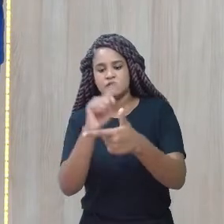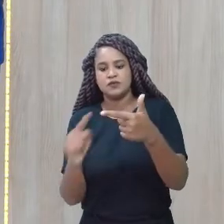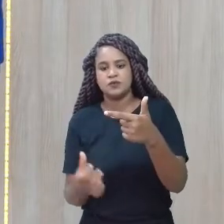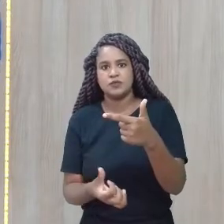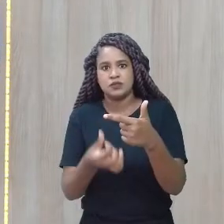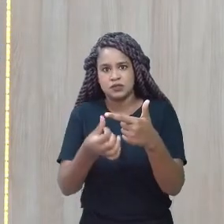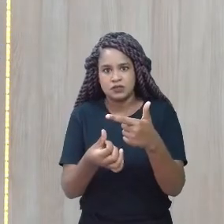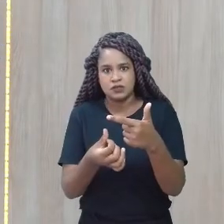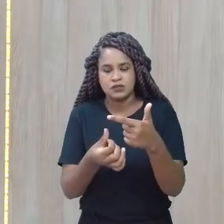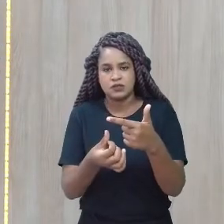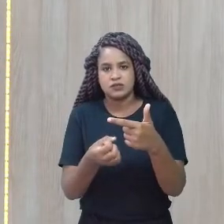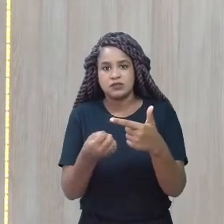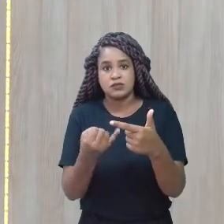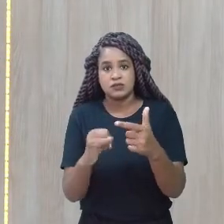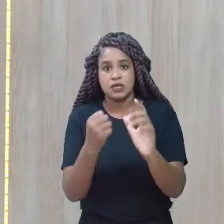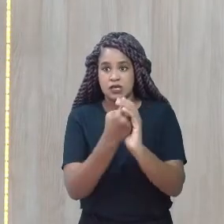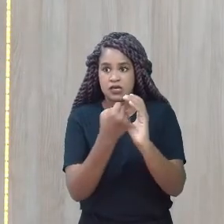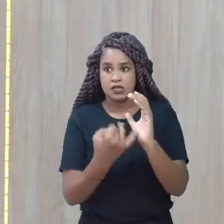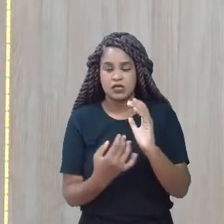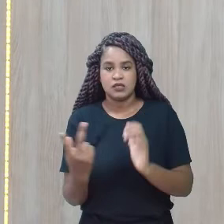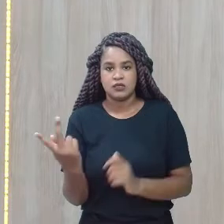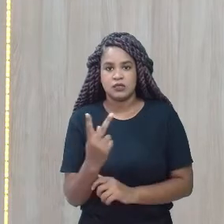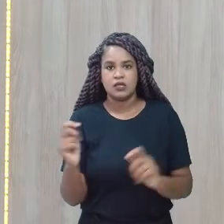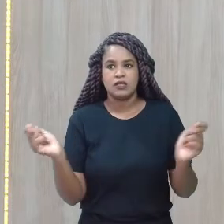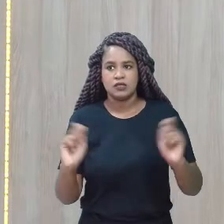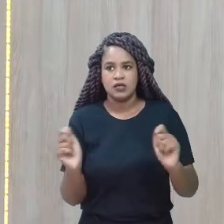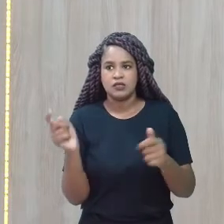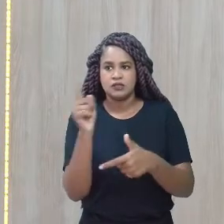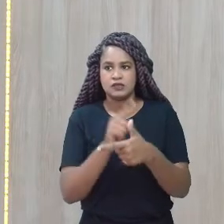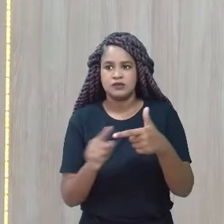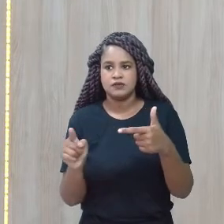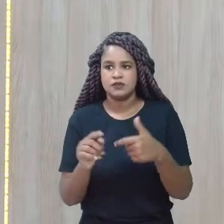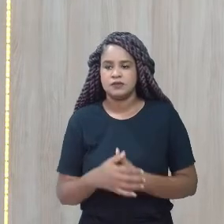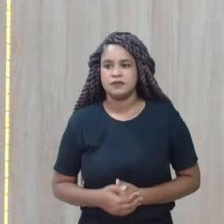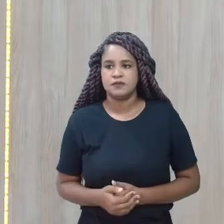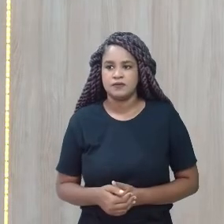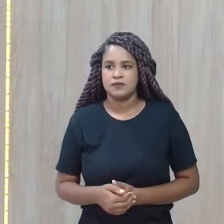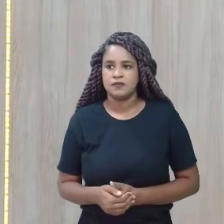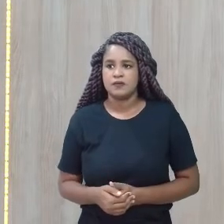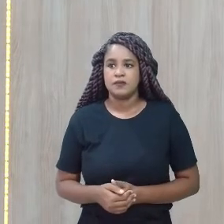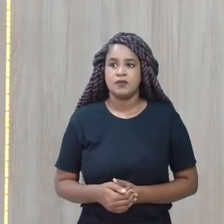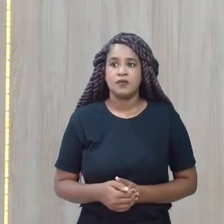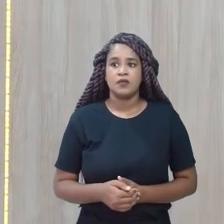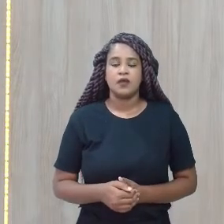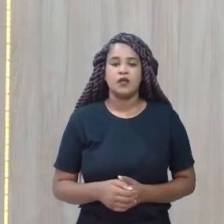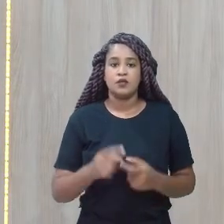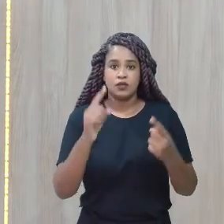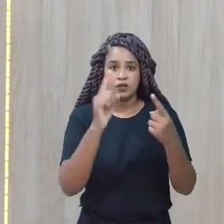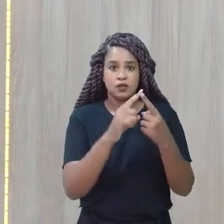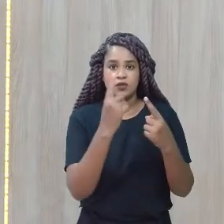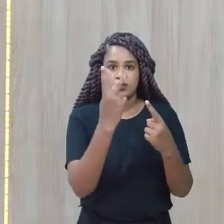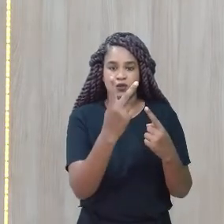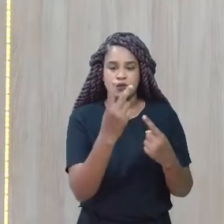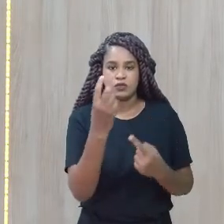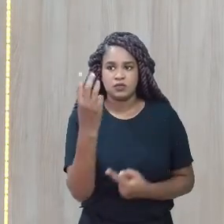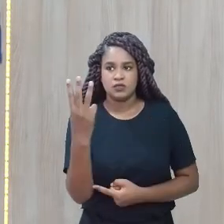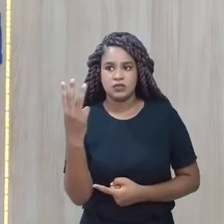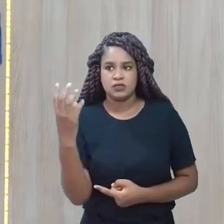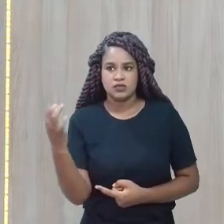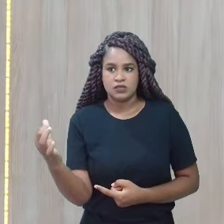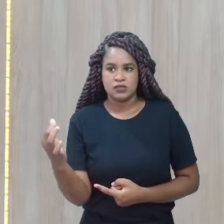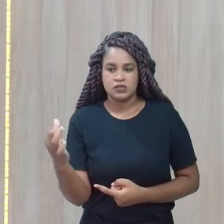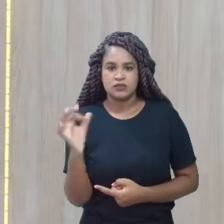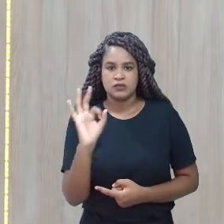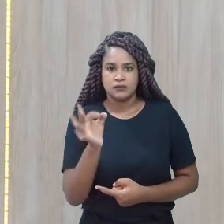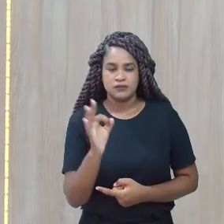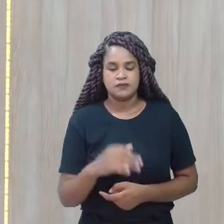6. Se atende as duas, dá para dividir pelo 6 aqui, ó. Por 2, por 3 e por 6, né, gente? A ideia é essa,